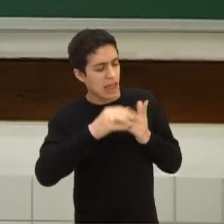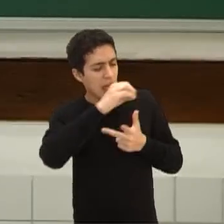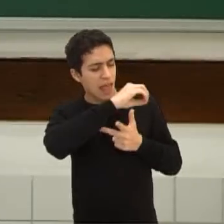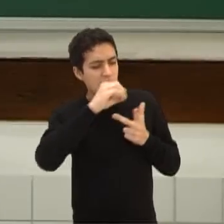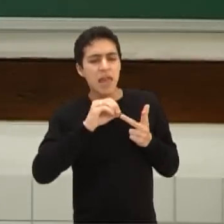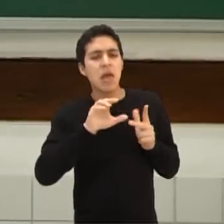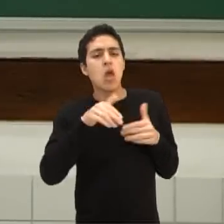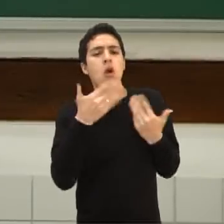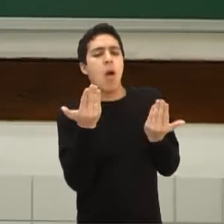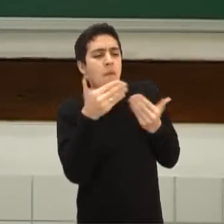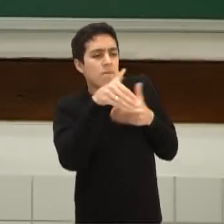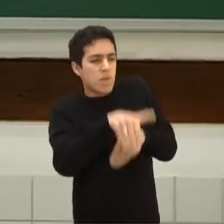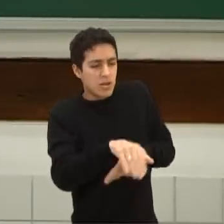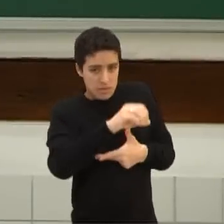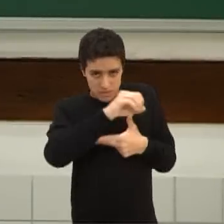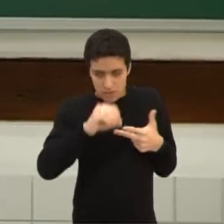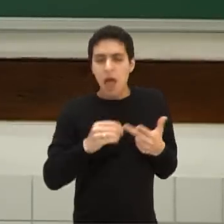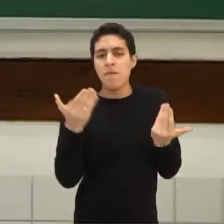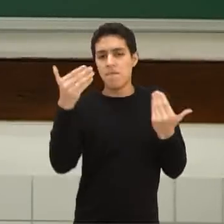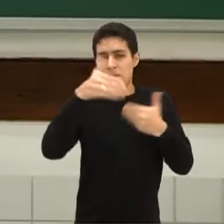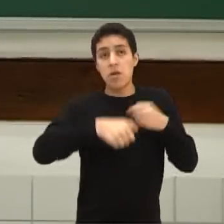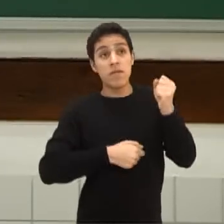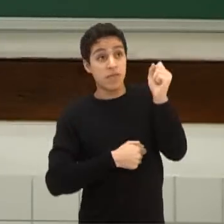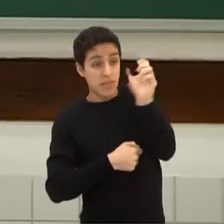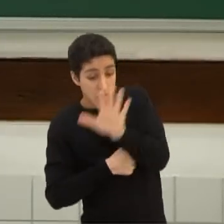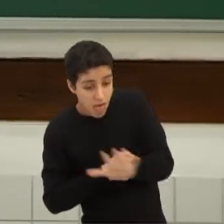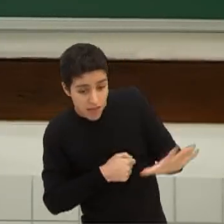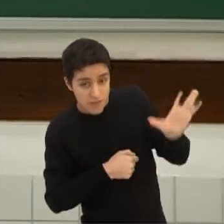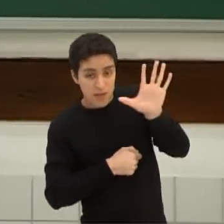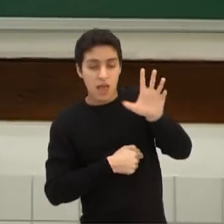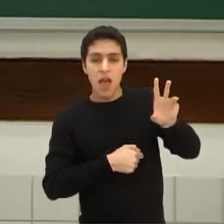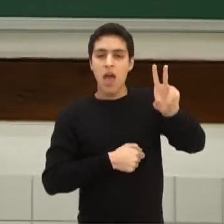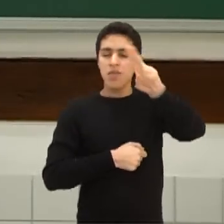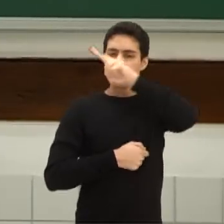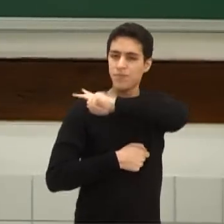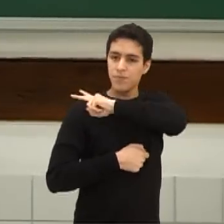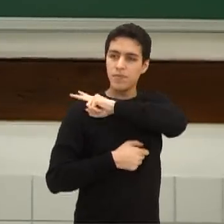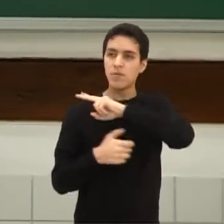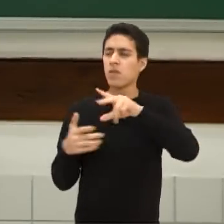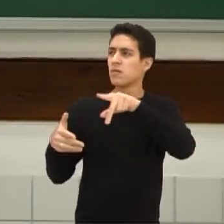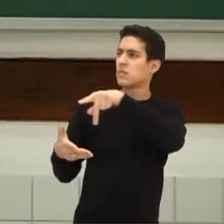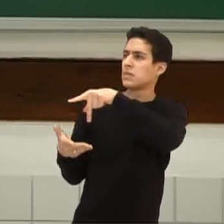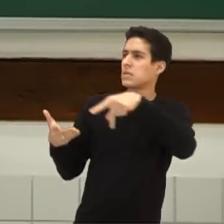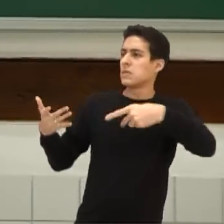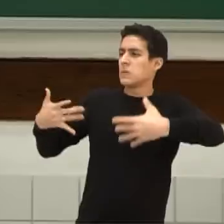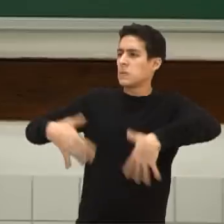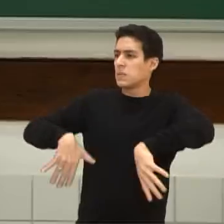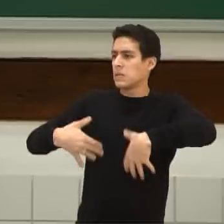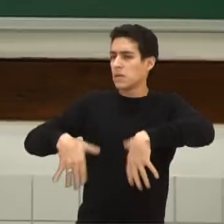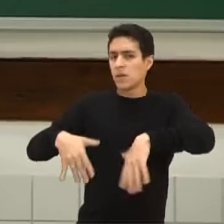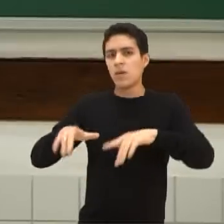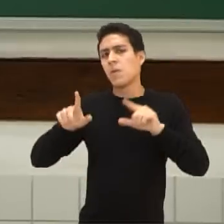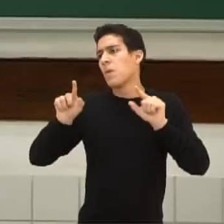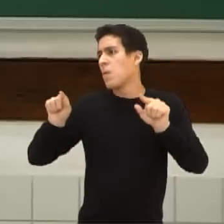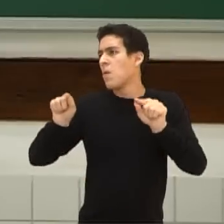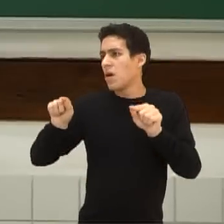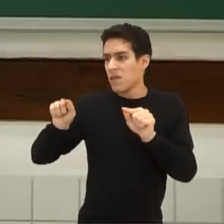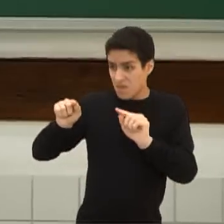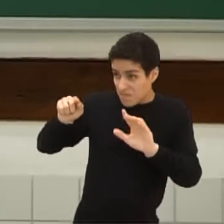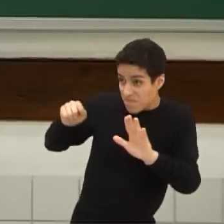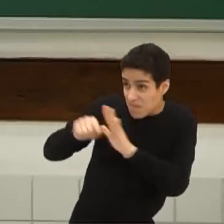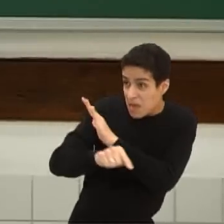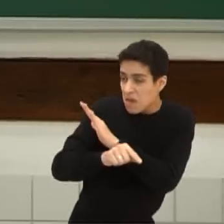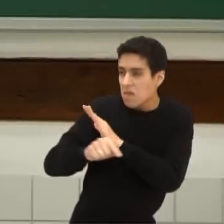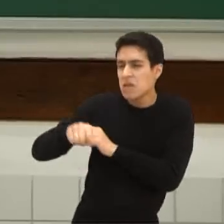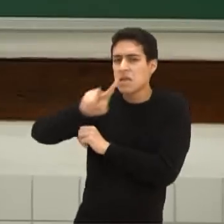Enem? Exame Nacional do Ensino Médio. Prof do céu, você tá louca? Tá passando uma questão do